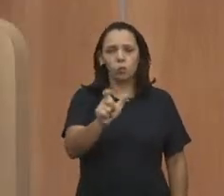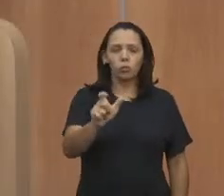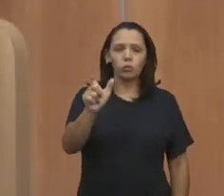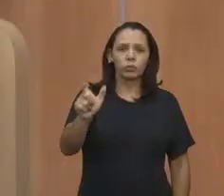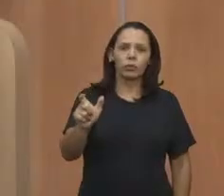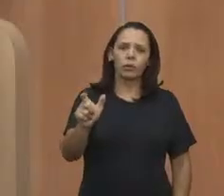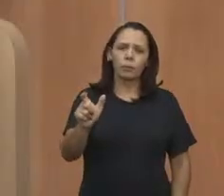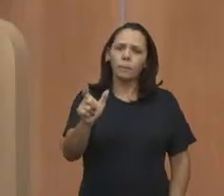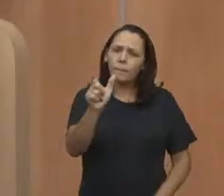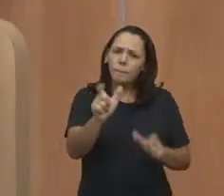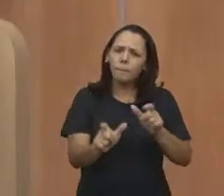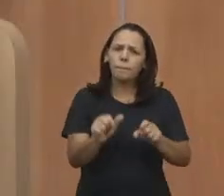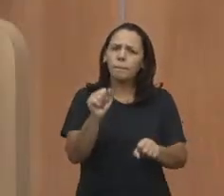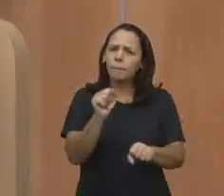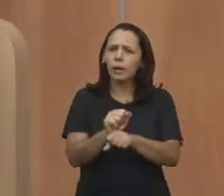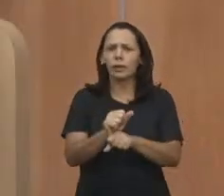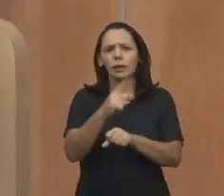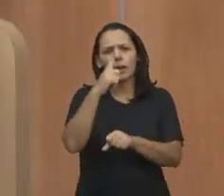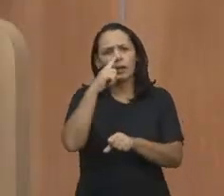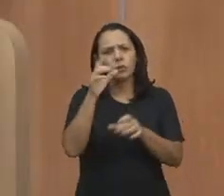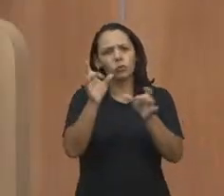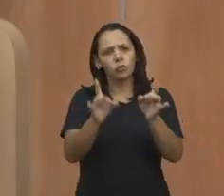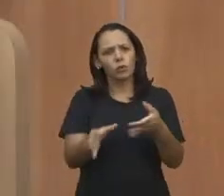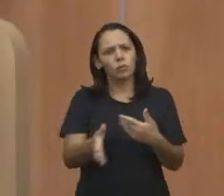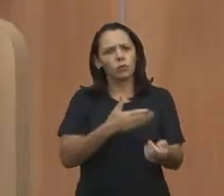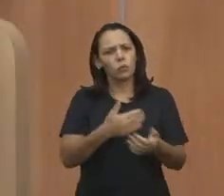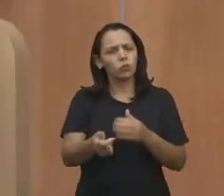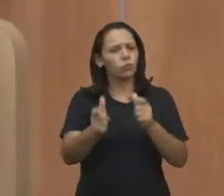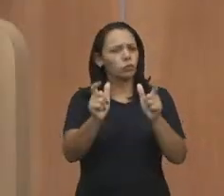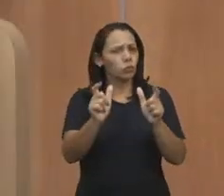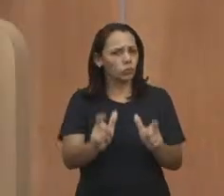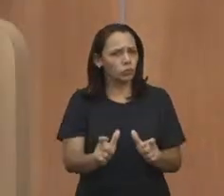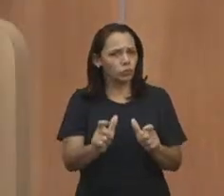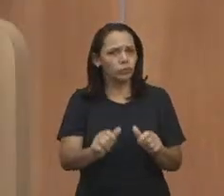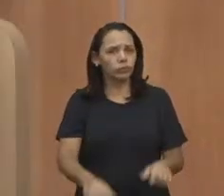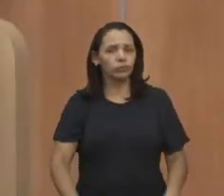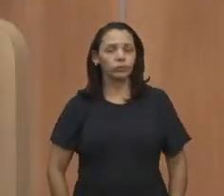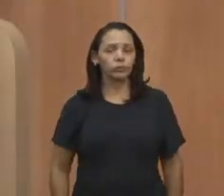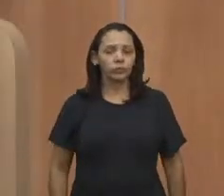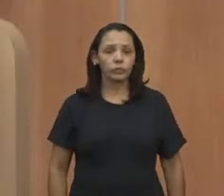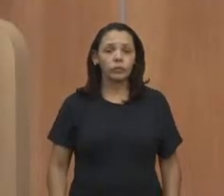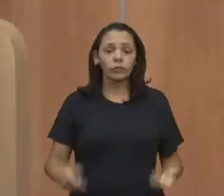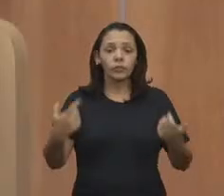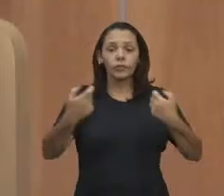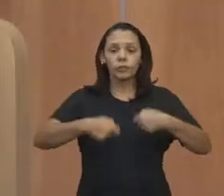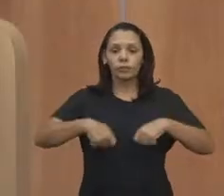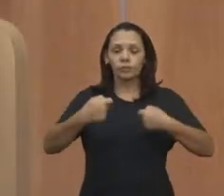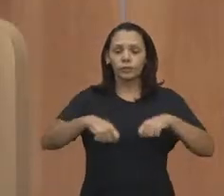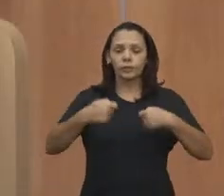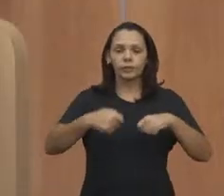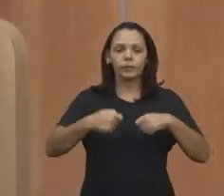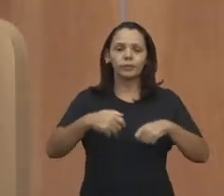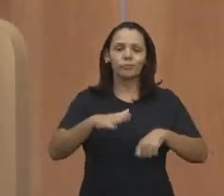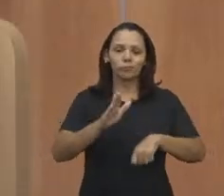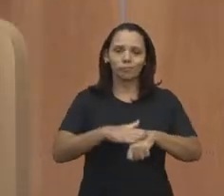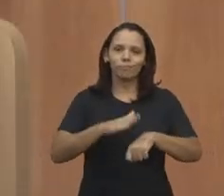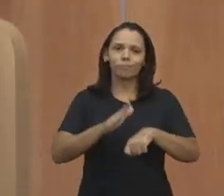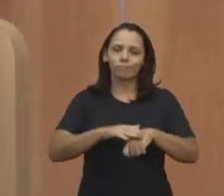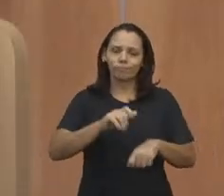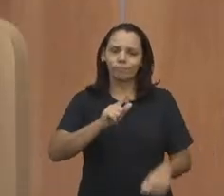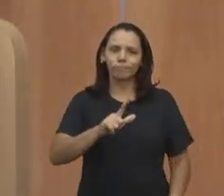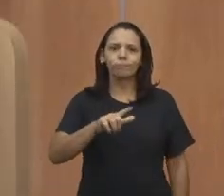parem de jogar os resíduos nesses pontos viciados. Precisamos sim ampliar os leves, sabemos